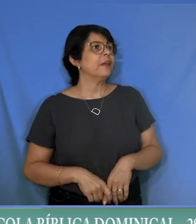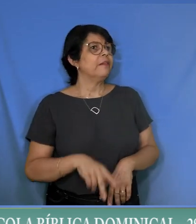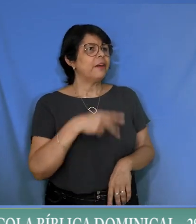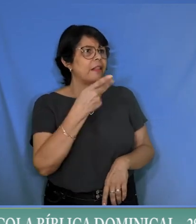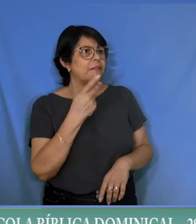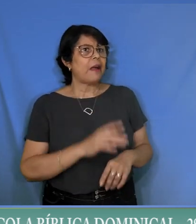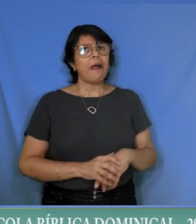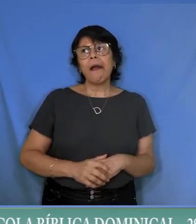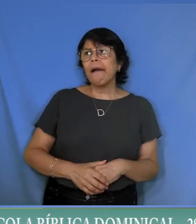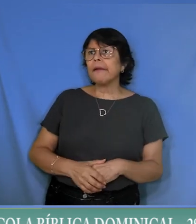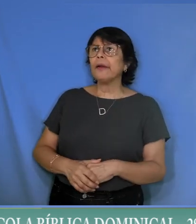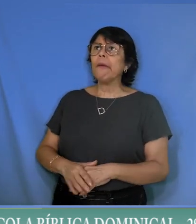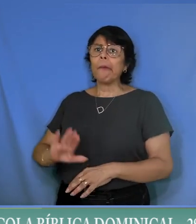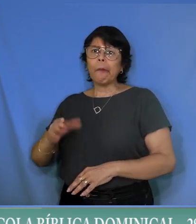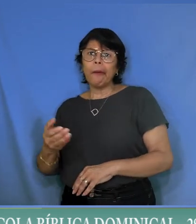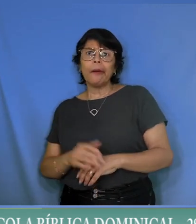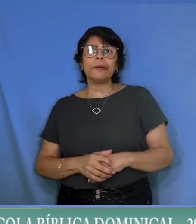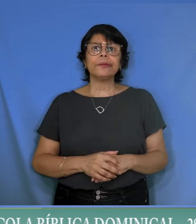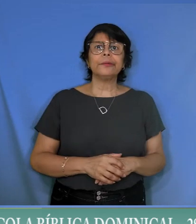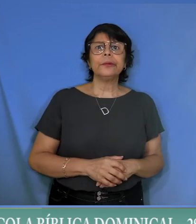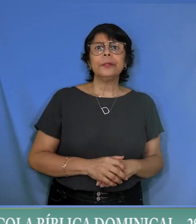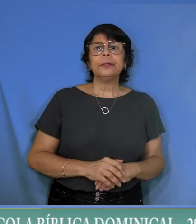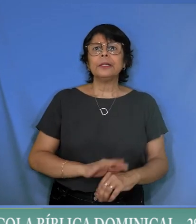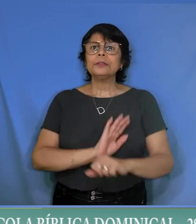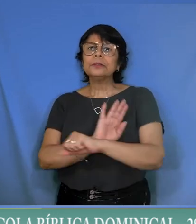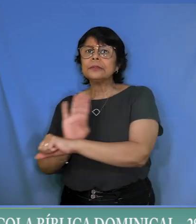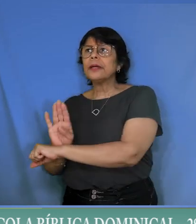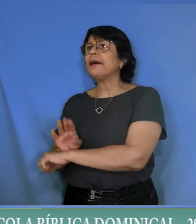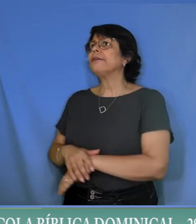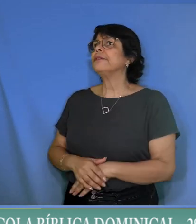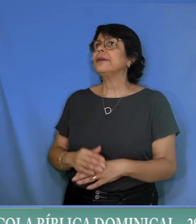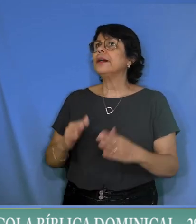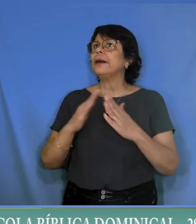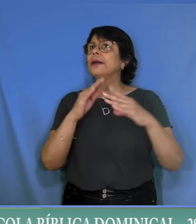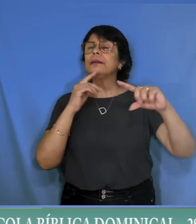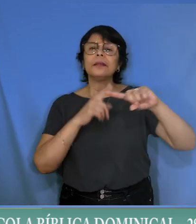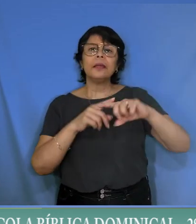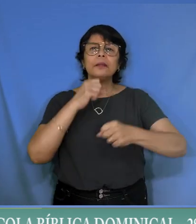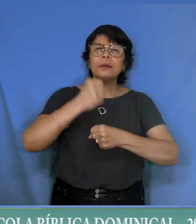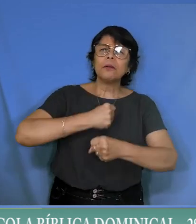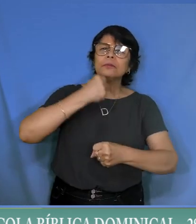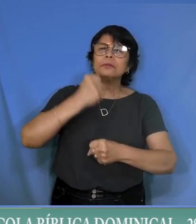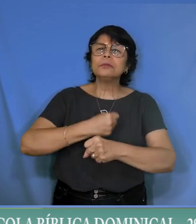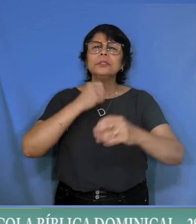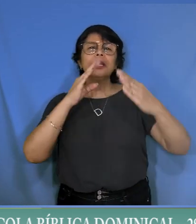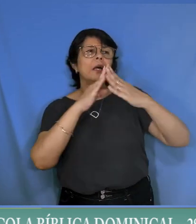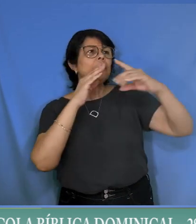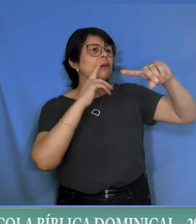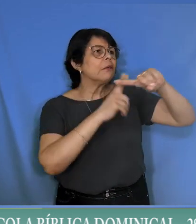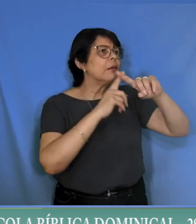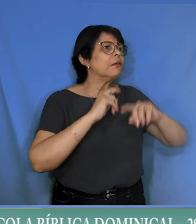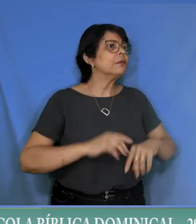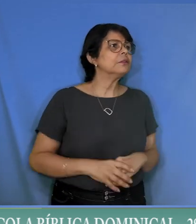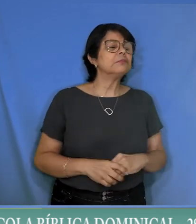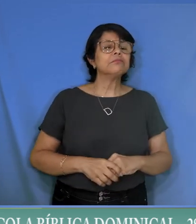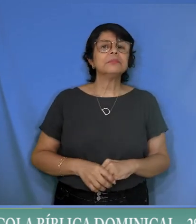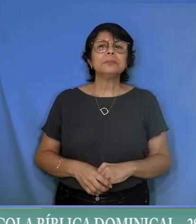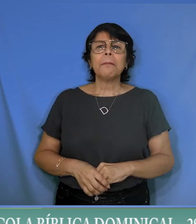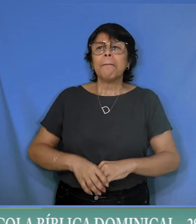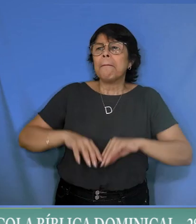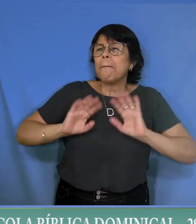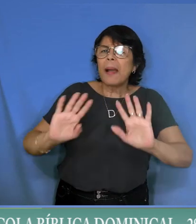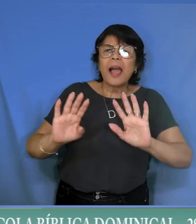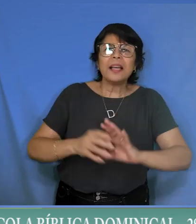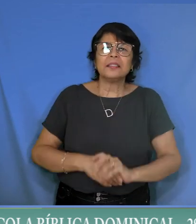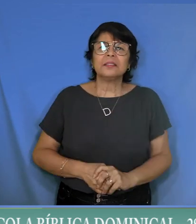já ouvi isso, uma propriedade, nós construímos a igreja. Olha o que fizeram comigo. É como se eu fosse